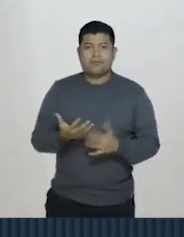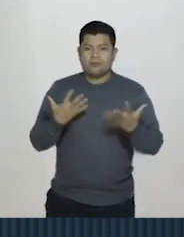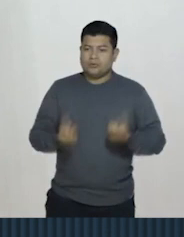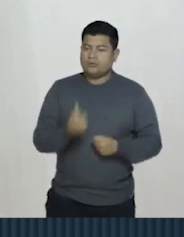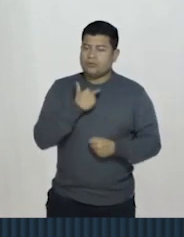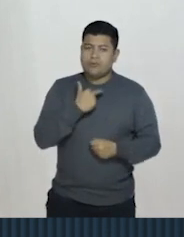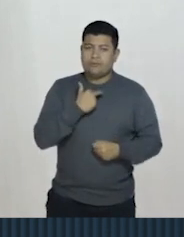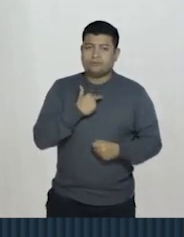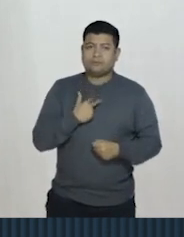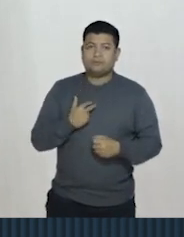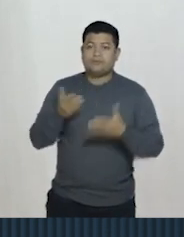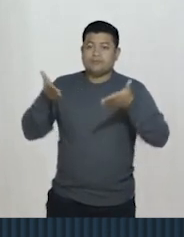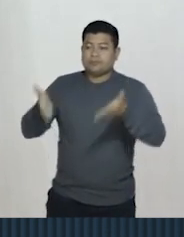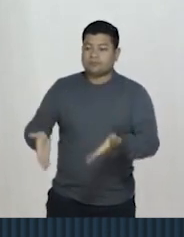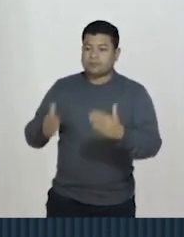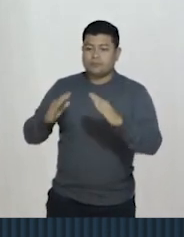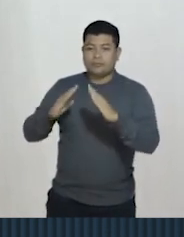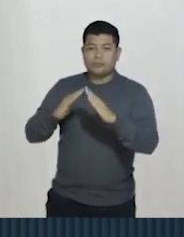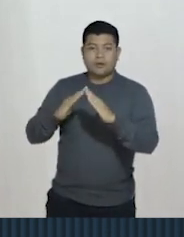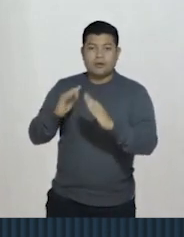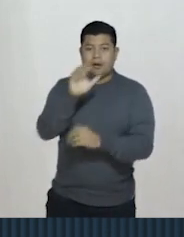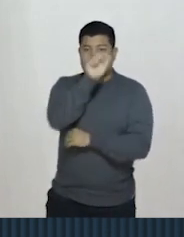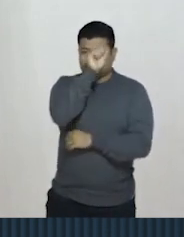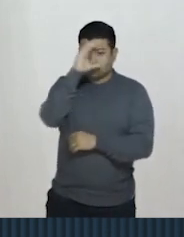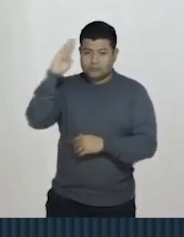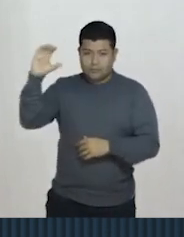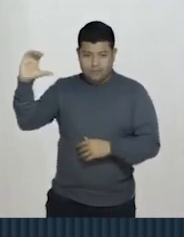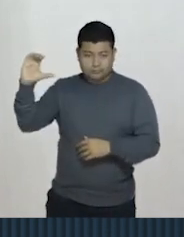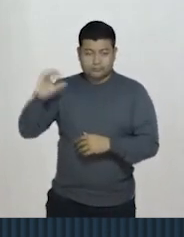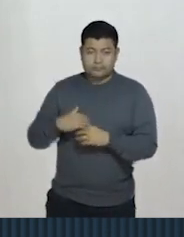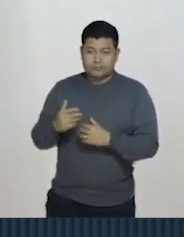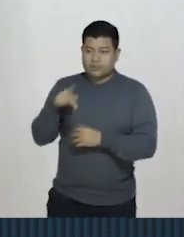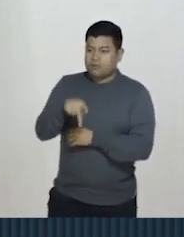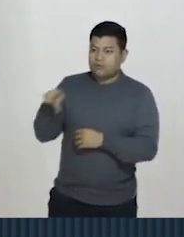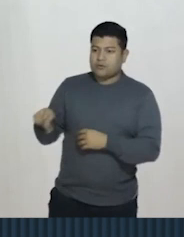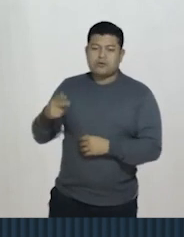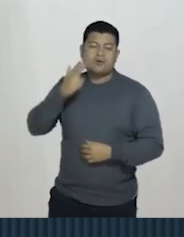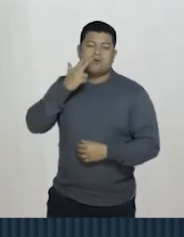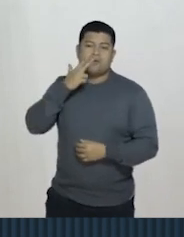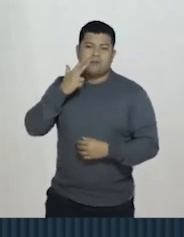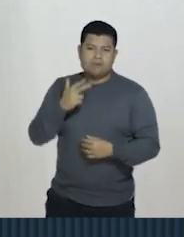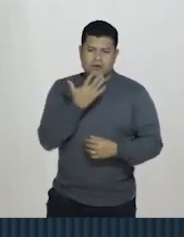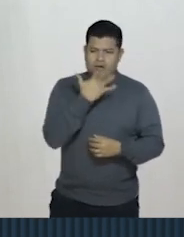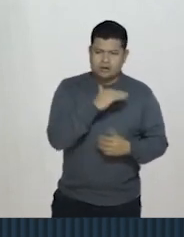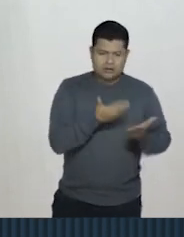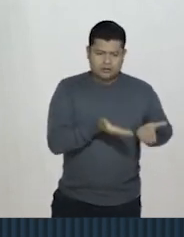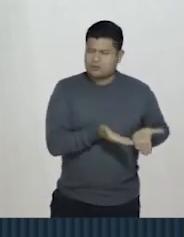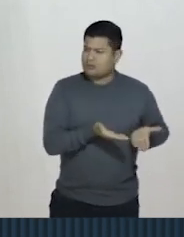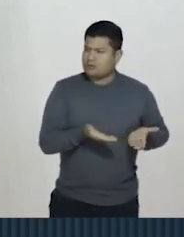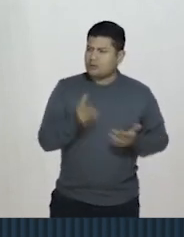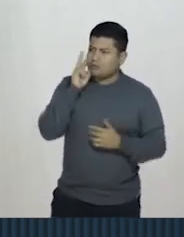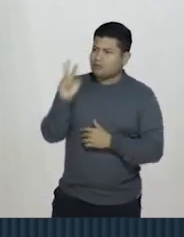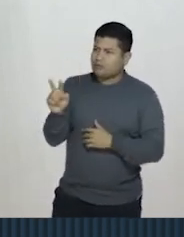Inadmissível chegar numa creche e de repente no lá tem professores fumando enquanto crianças estão observando isso. Isso é inadmissível. Quer fumar? Vai no cantinho, se